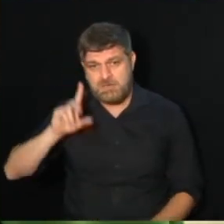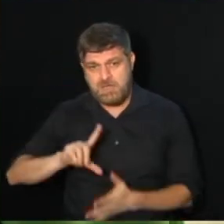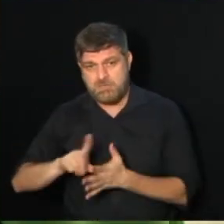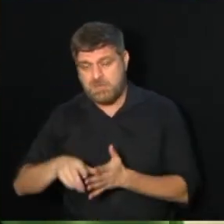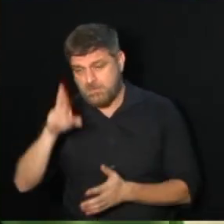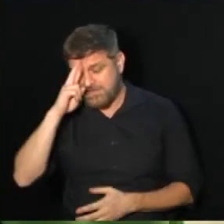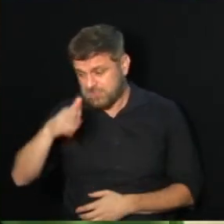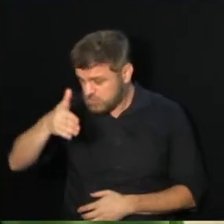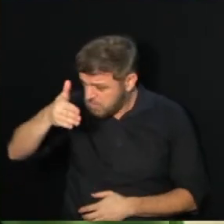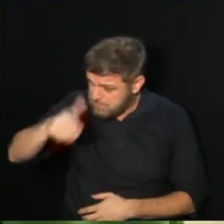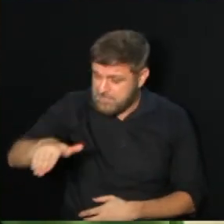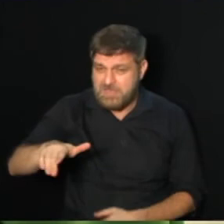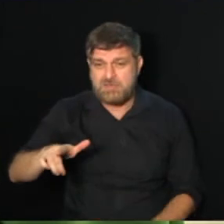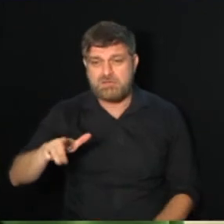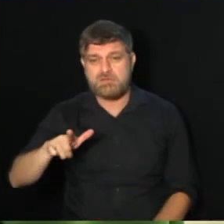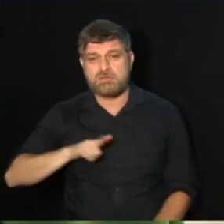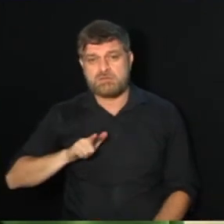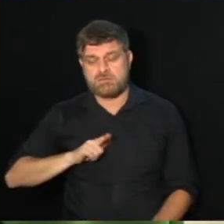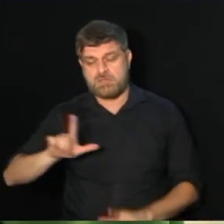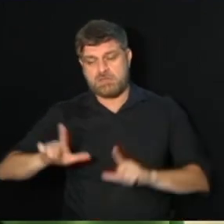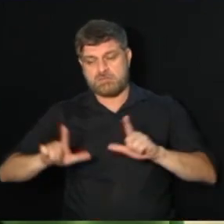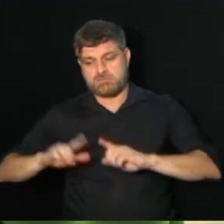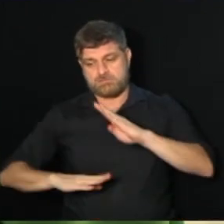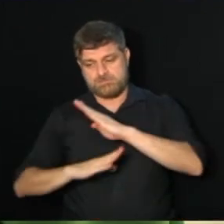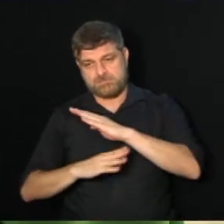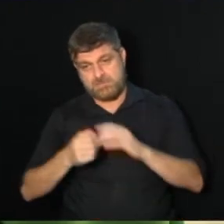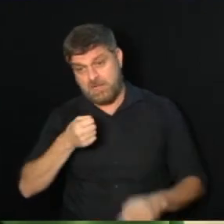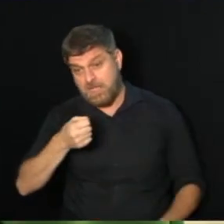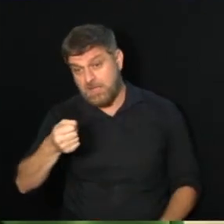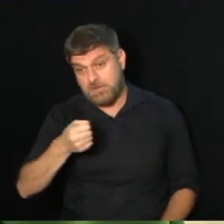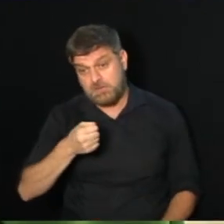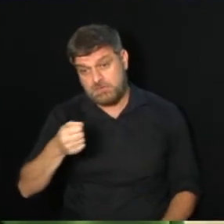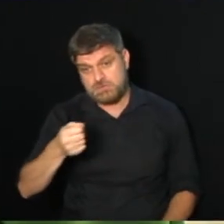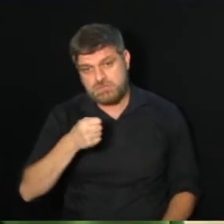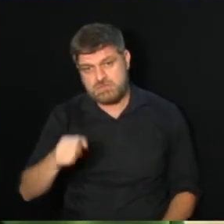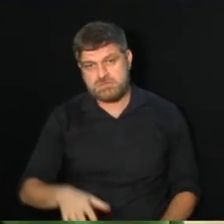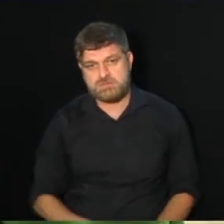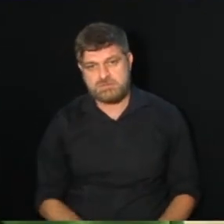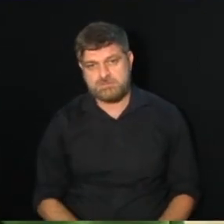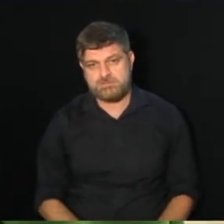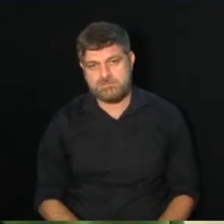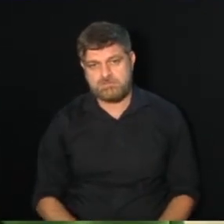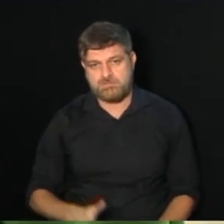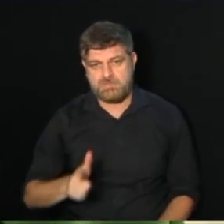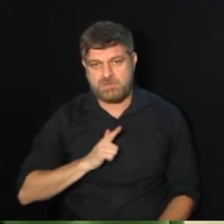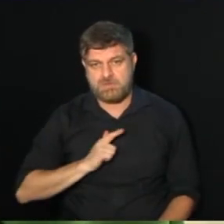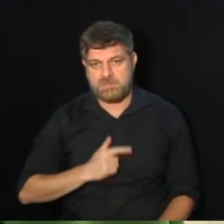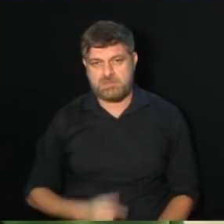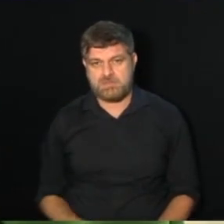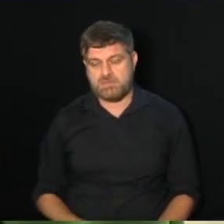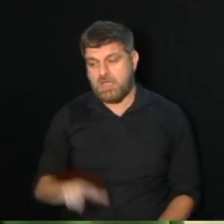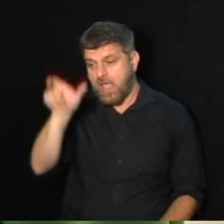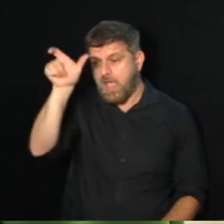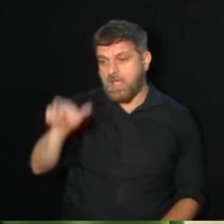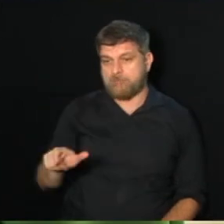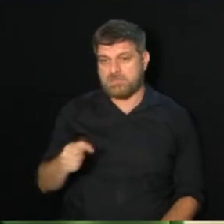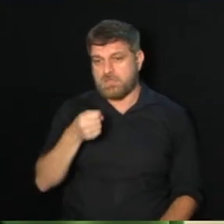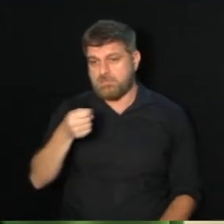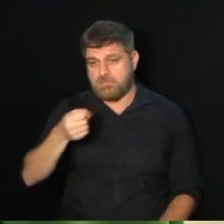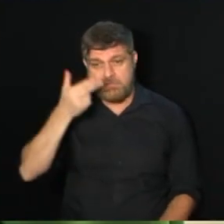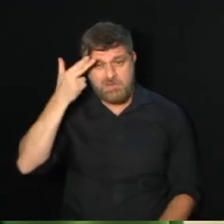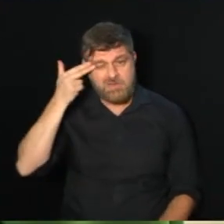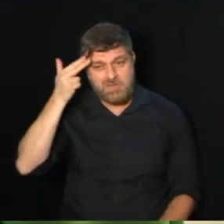ao 12h30, você acompanha o jornal Câmara Notícia, que vai ter a apresentação do